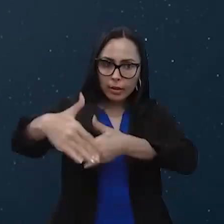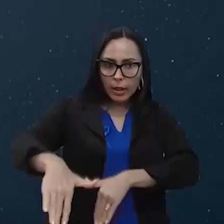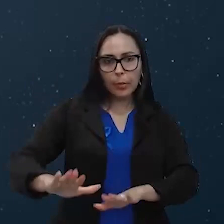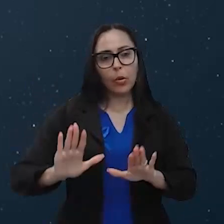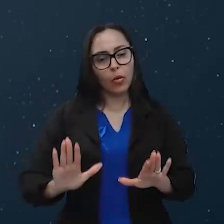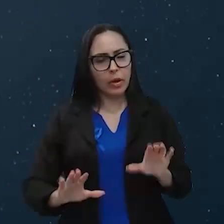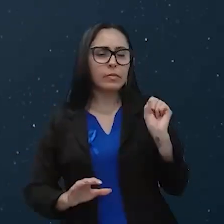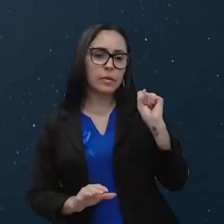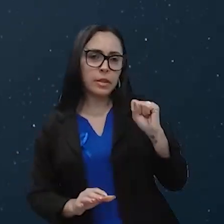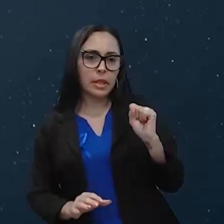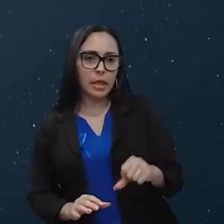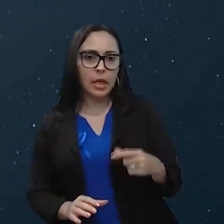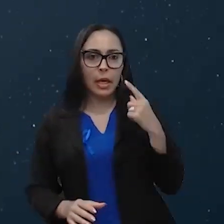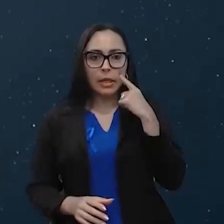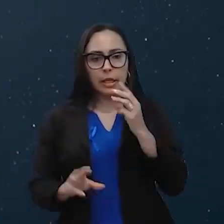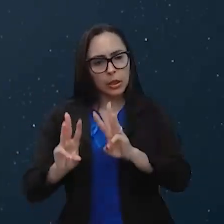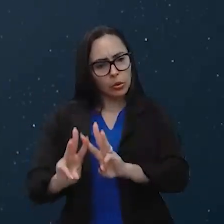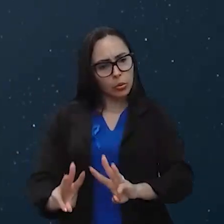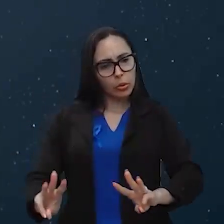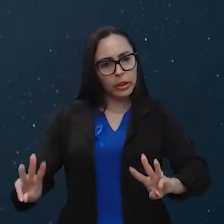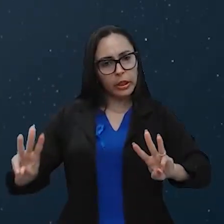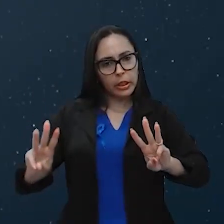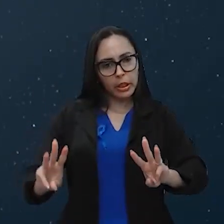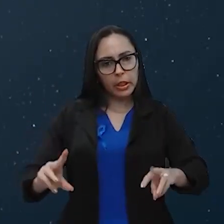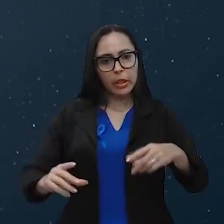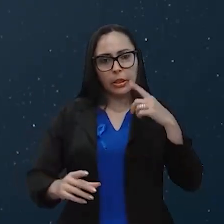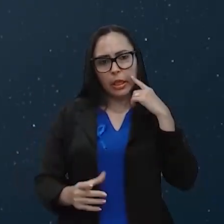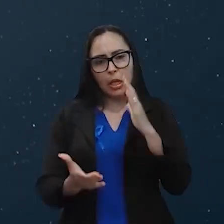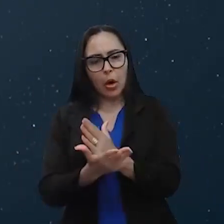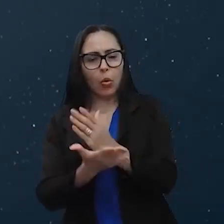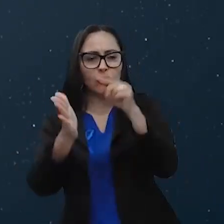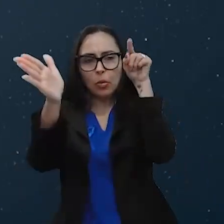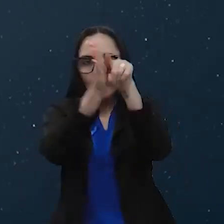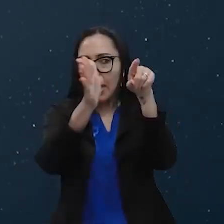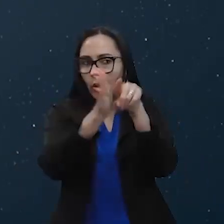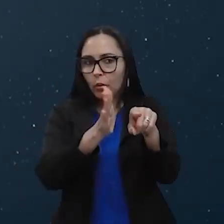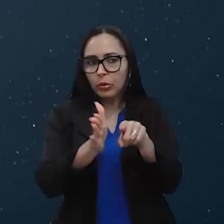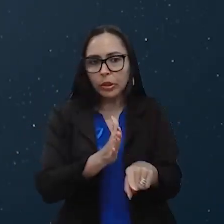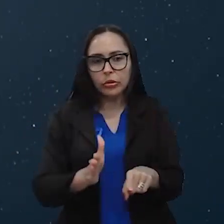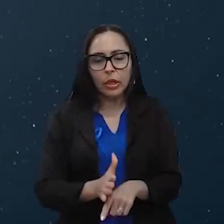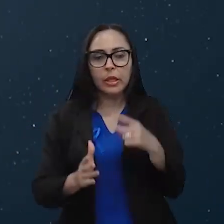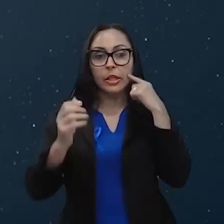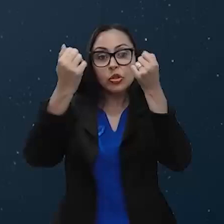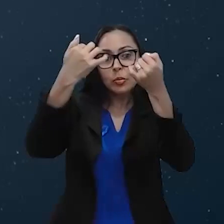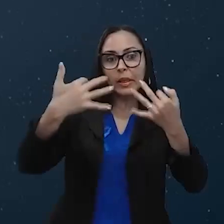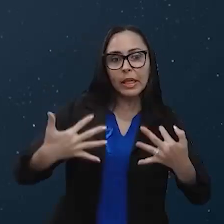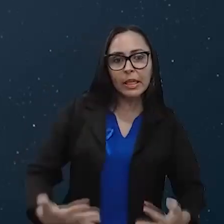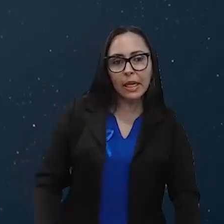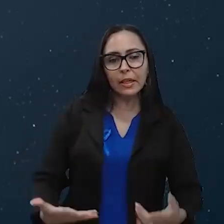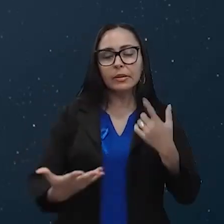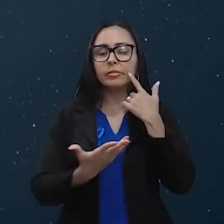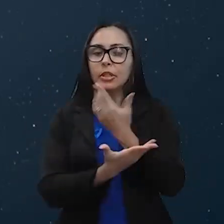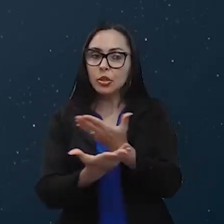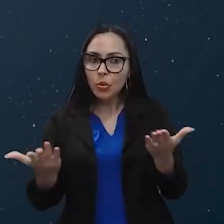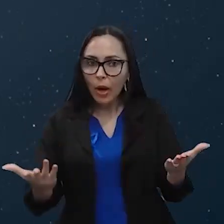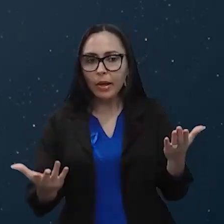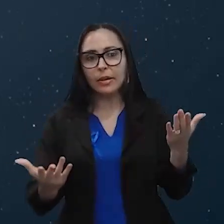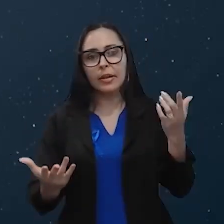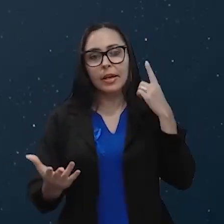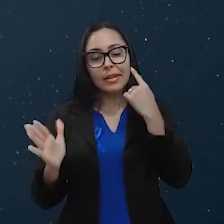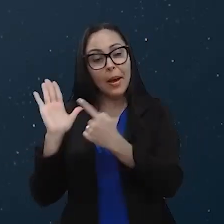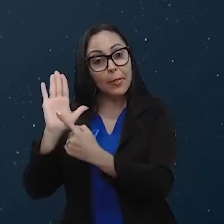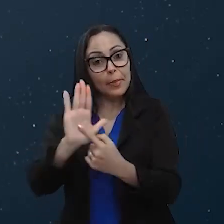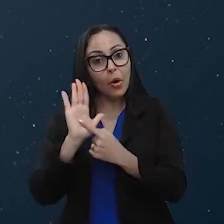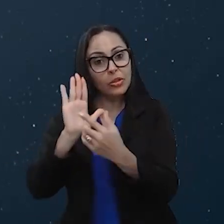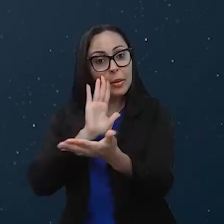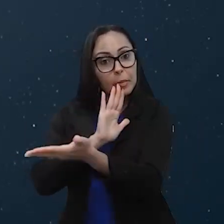link da descrição eu vou colocar para vocês algumas questões que trazem exatamente essa pegada de apresentar para você o problema